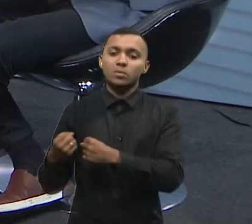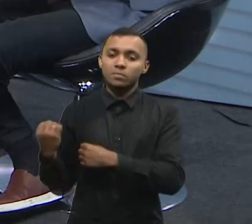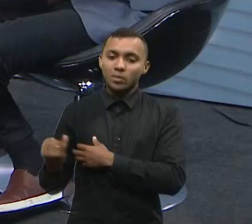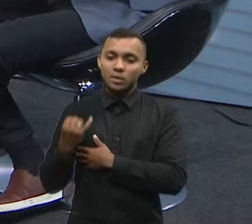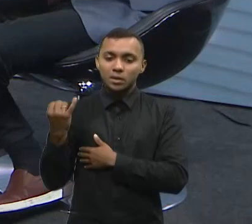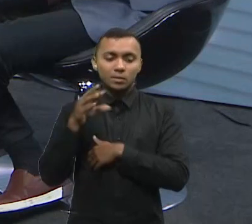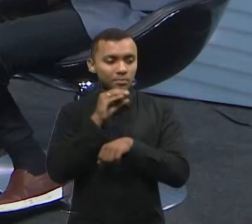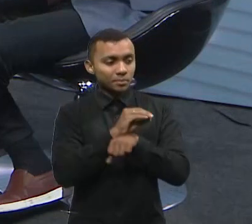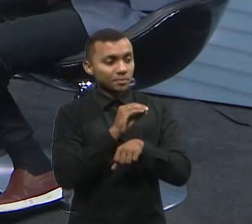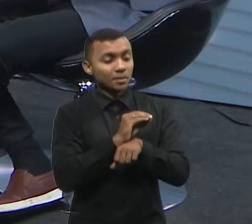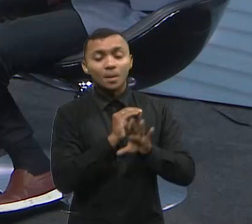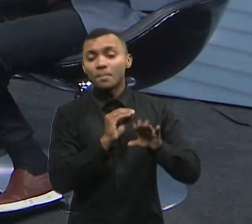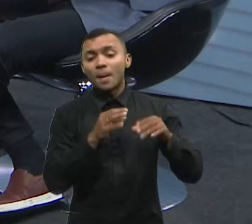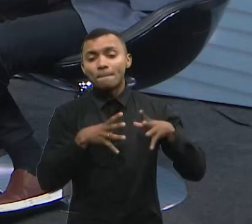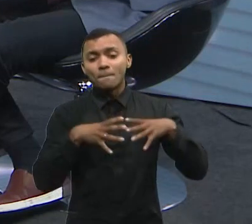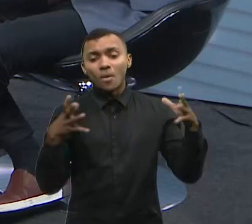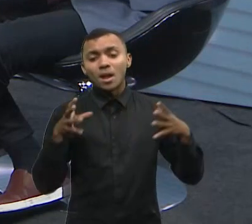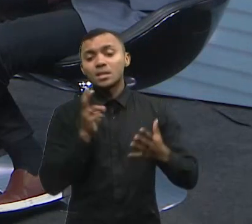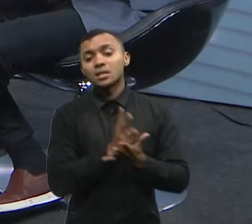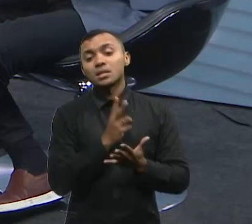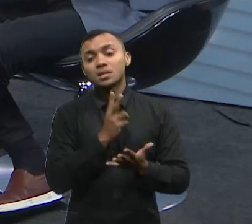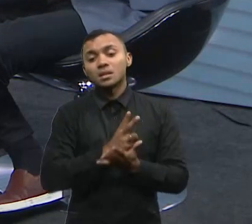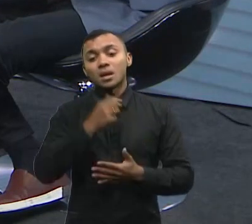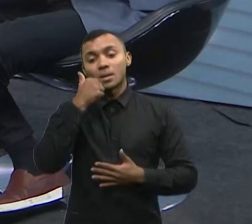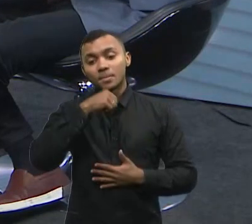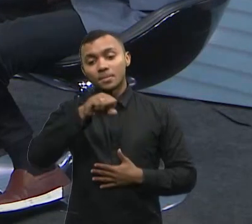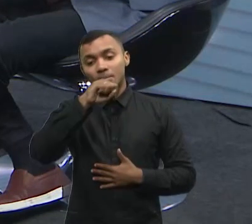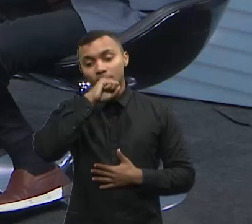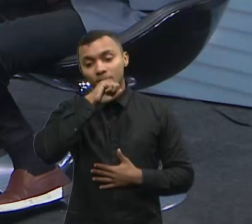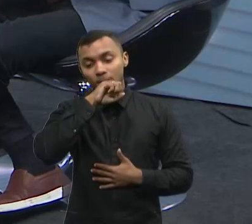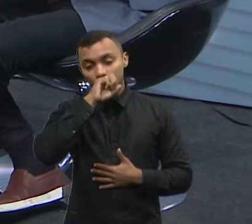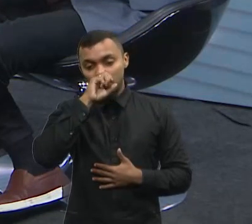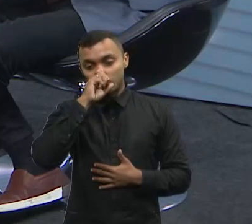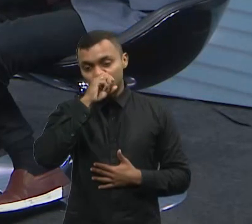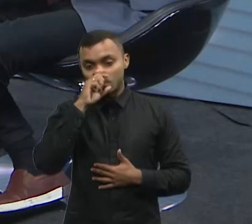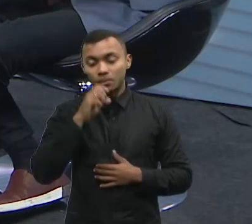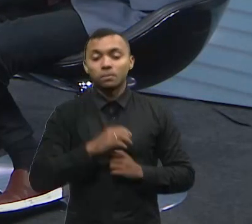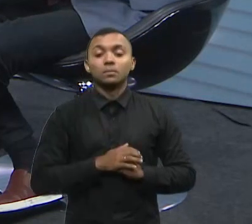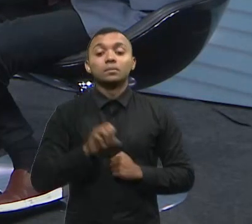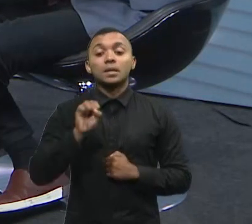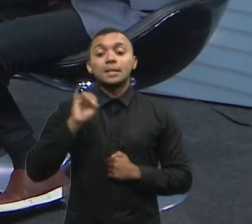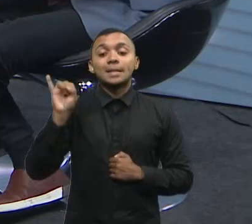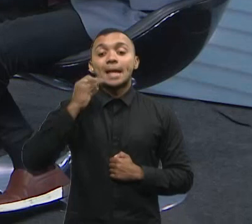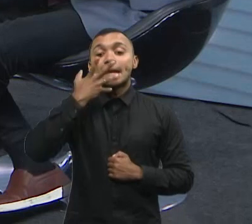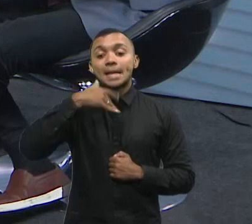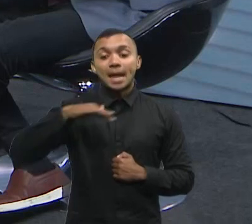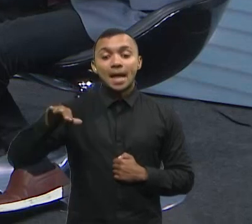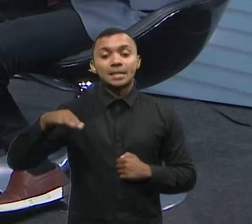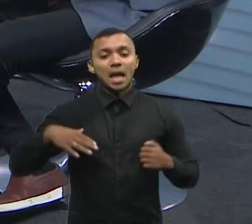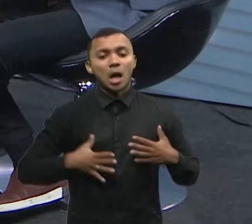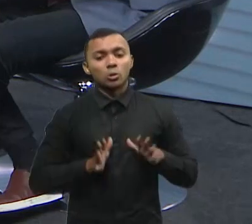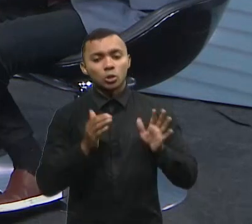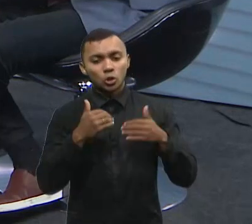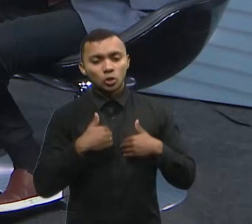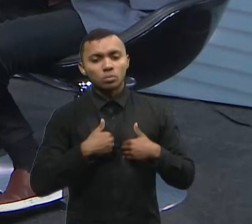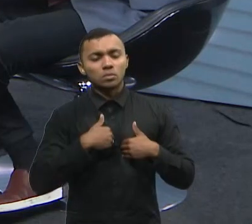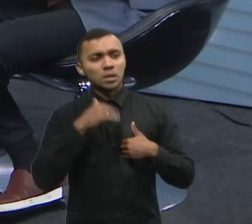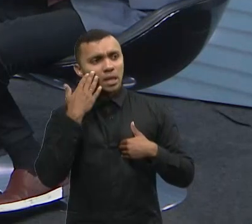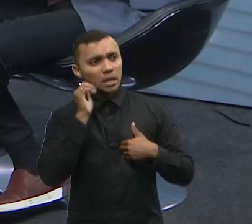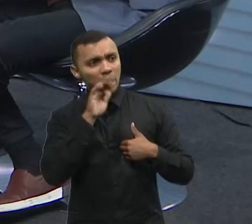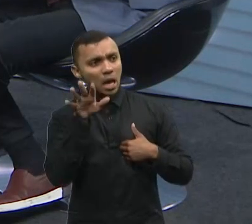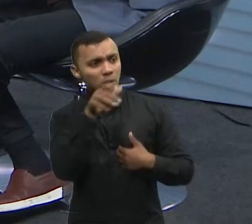Mas, no geral mesmo, é a mãe que está. Né? A criança com o transtorno, ela identifica bem os papéis? Pai, mãe? Sim.